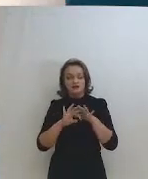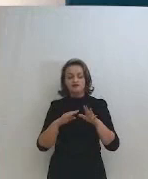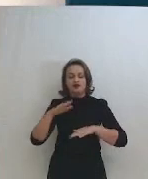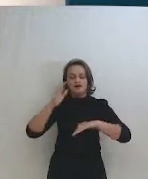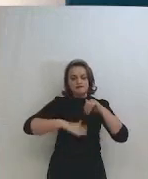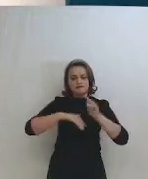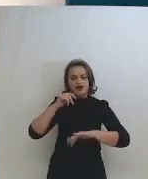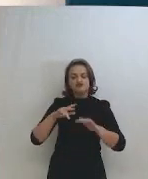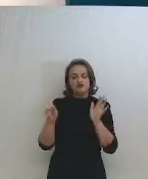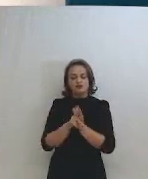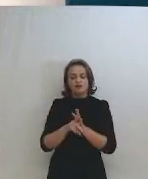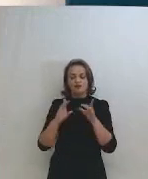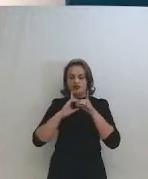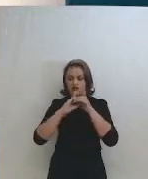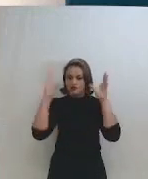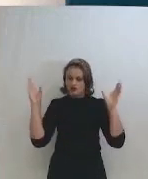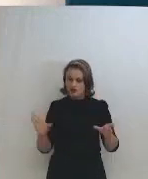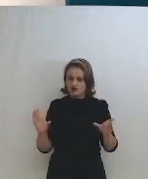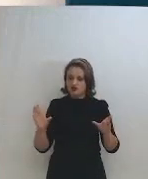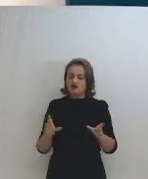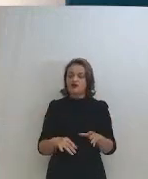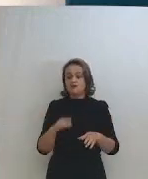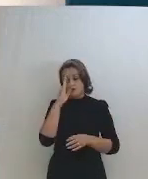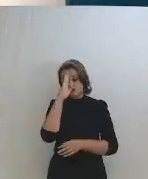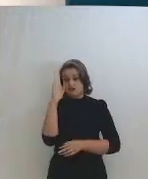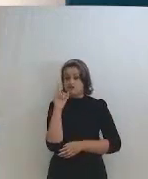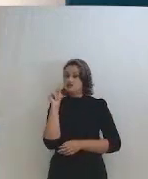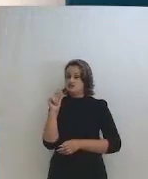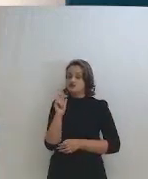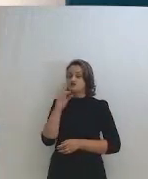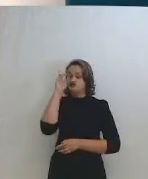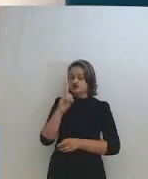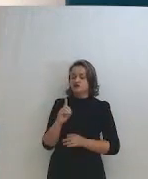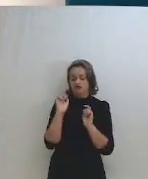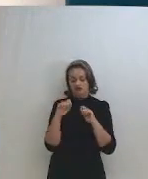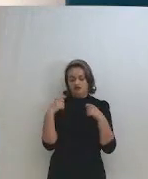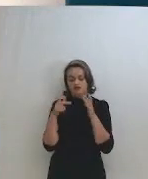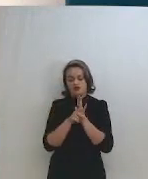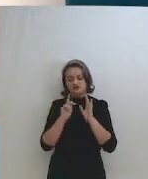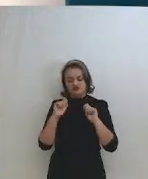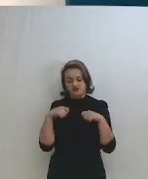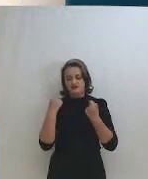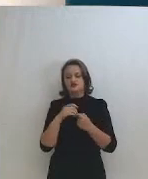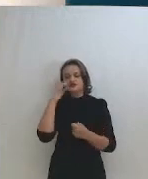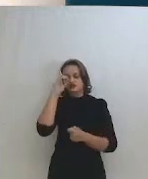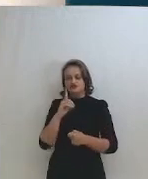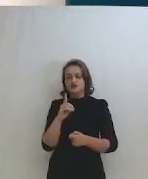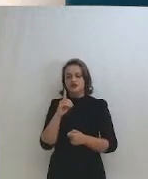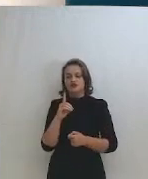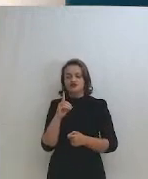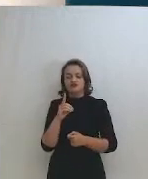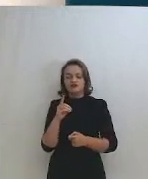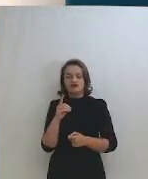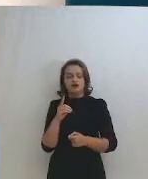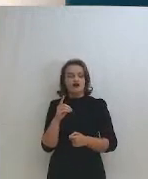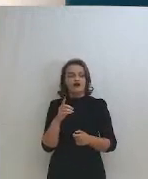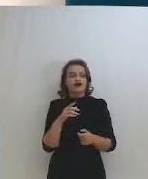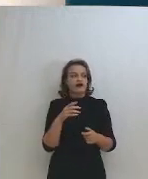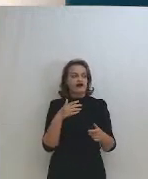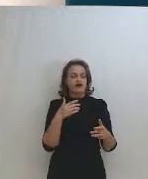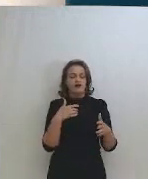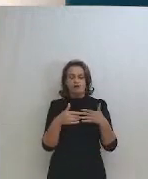e especialmente o direito de defesa. Direito a salvo circunstâncias excepcionais não sermos